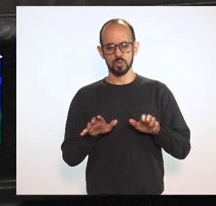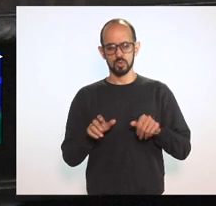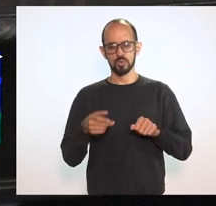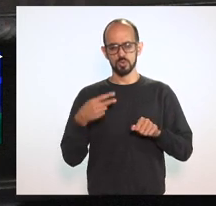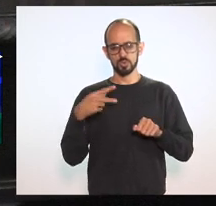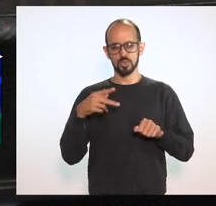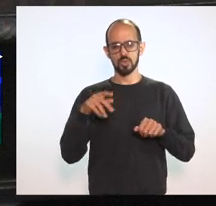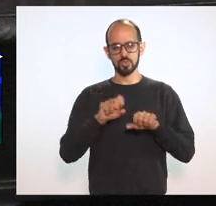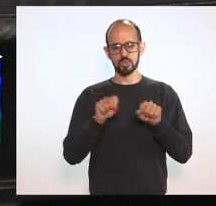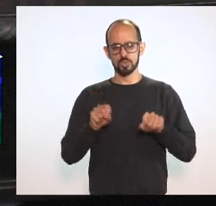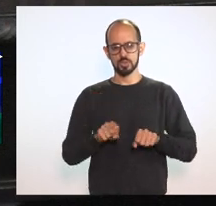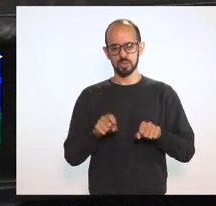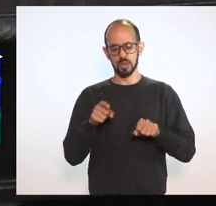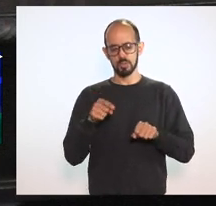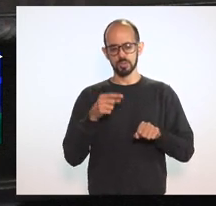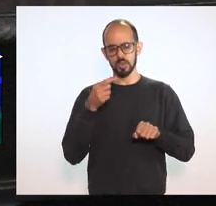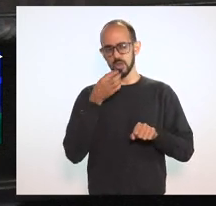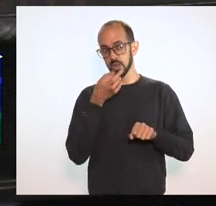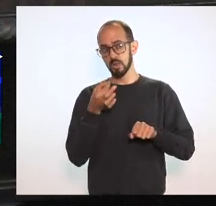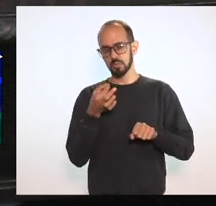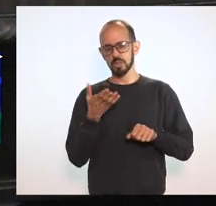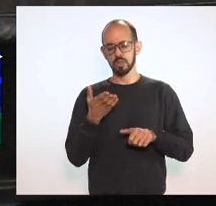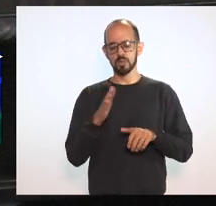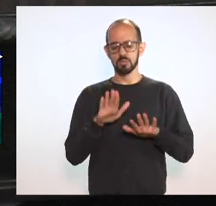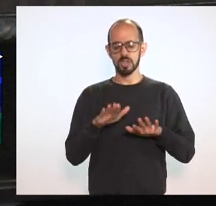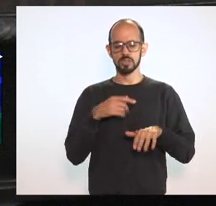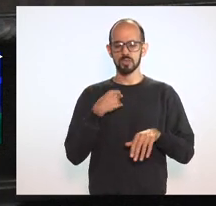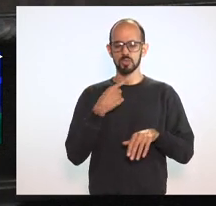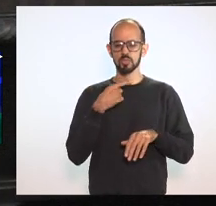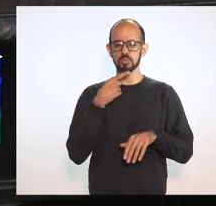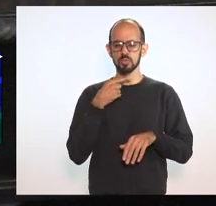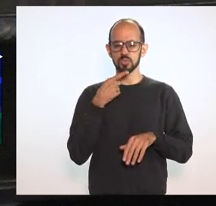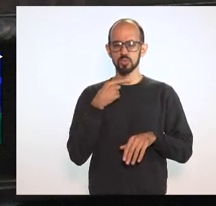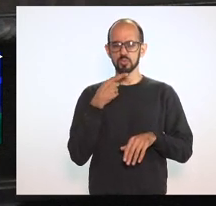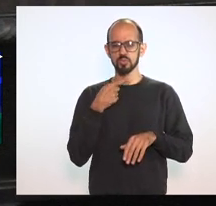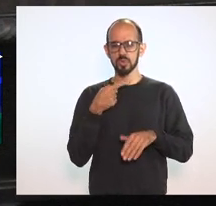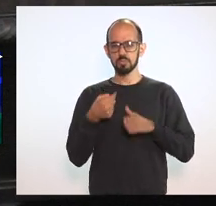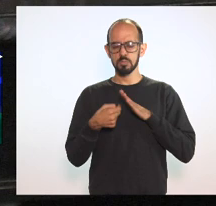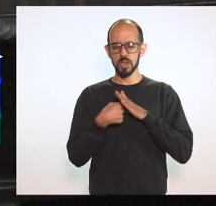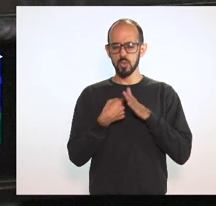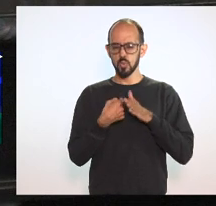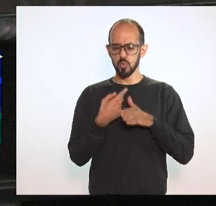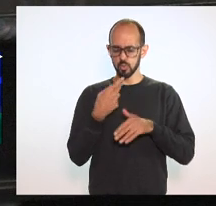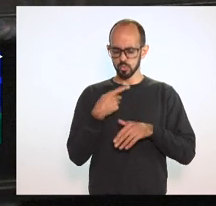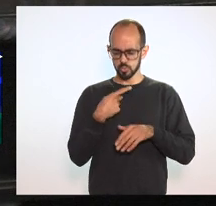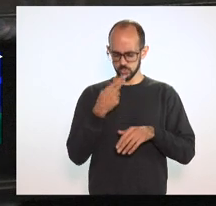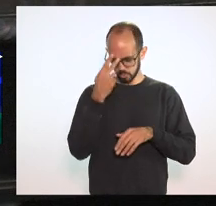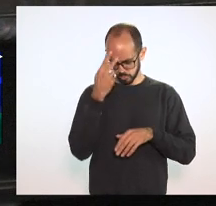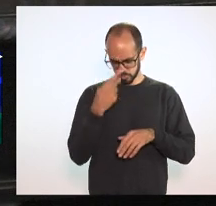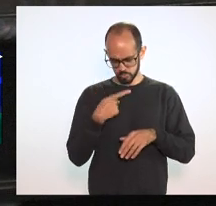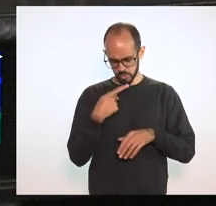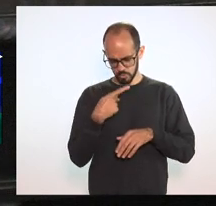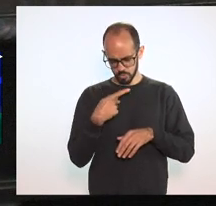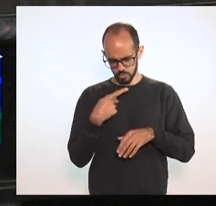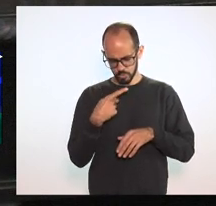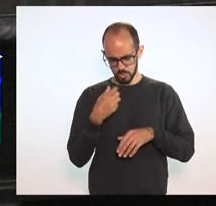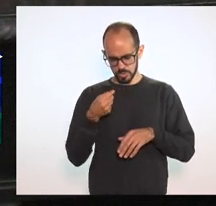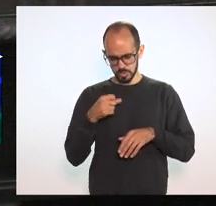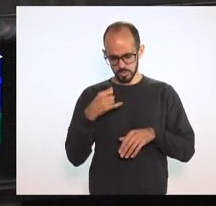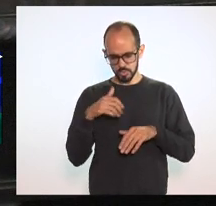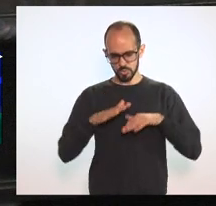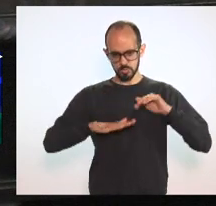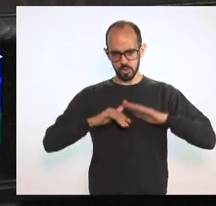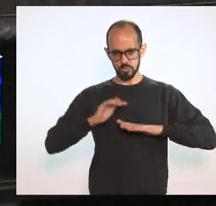para o tema eu fico me perguntando se os profissionais de saúde que estão na ponta não